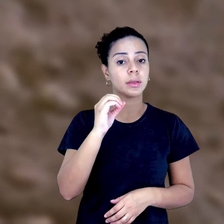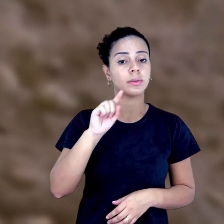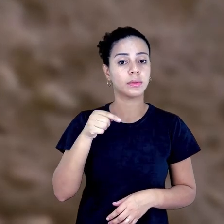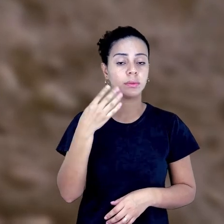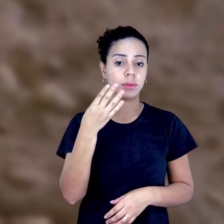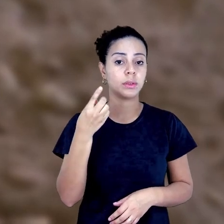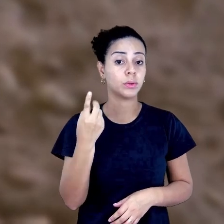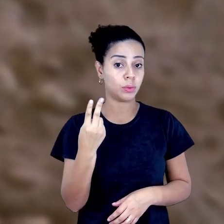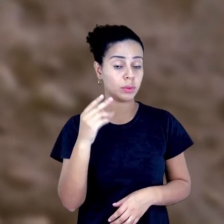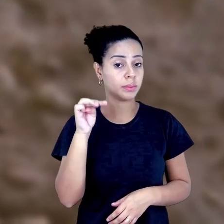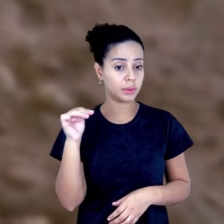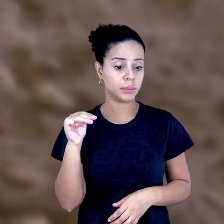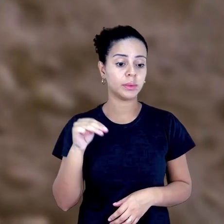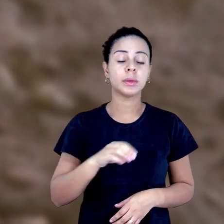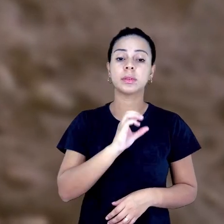0,42 mm,